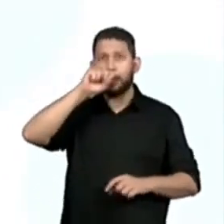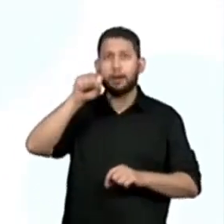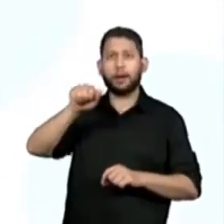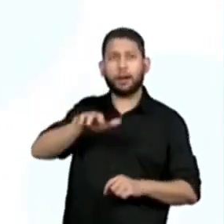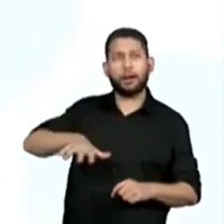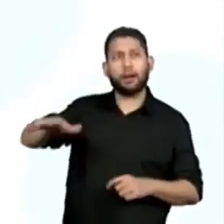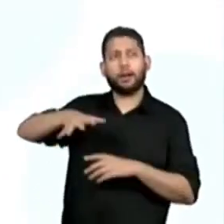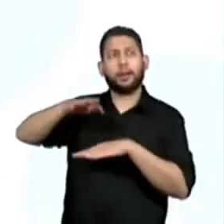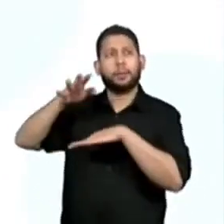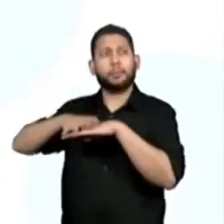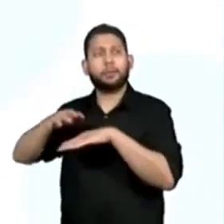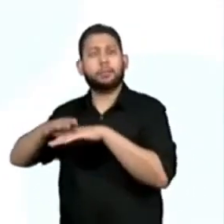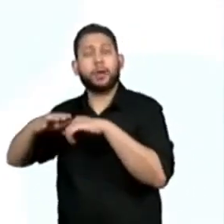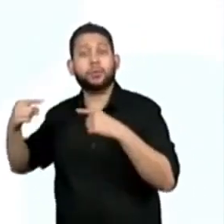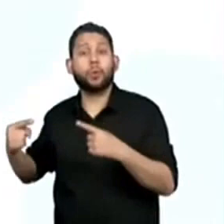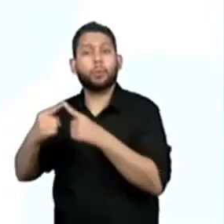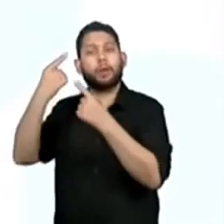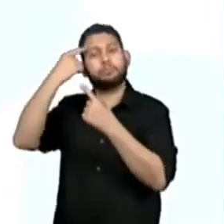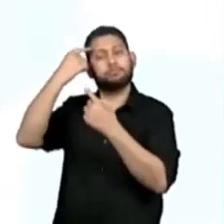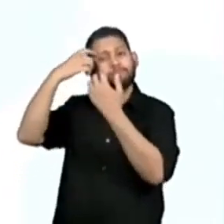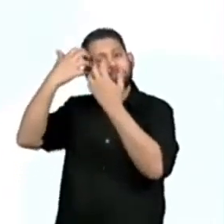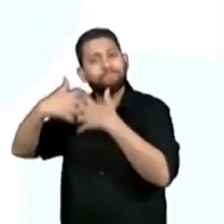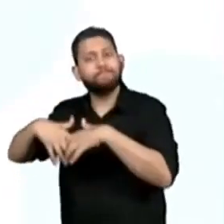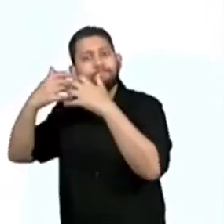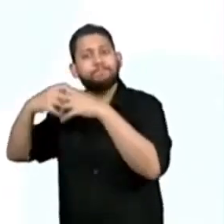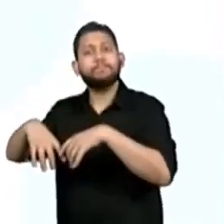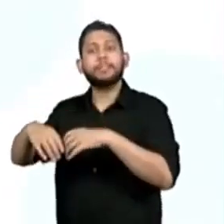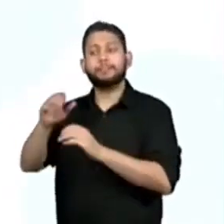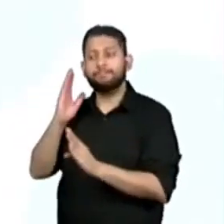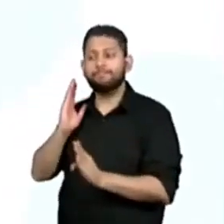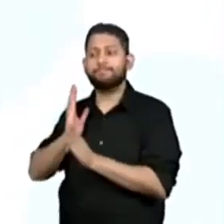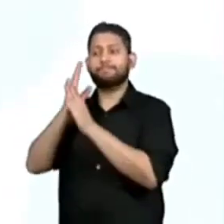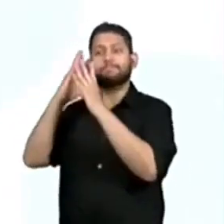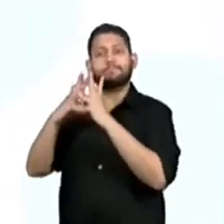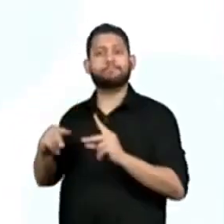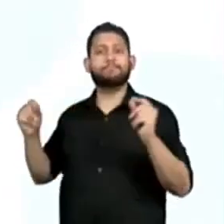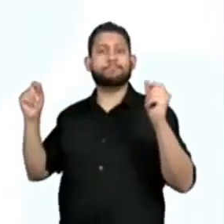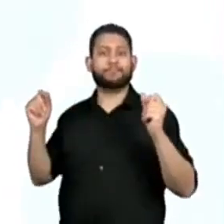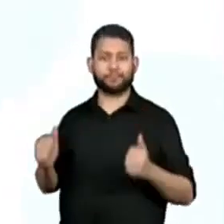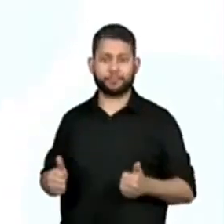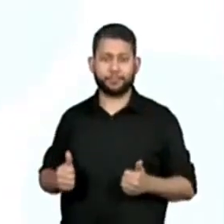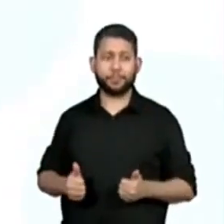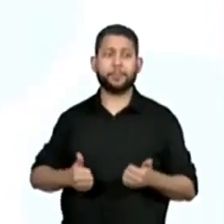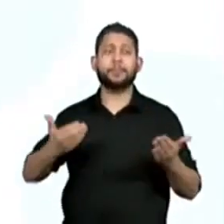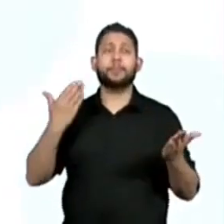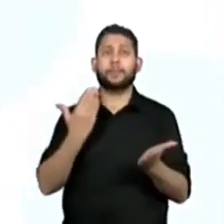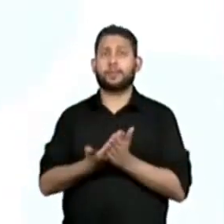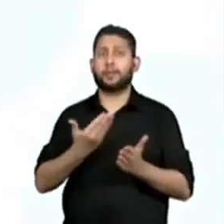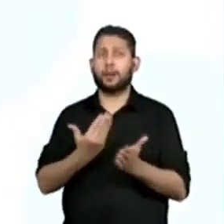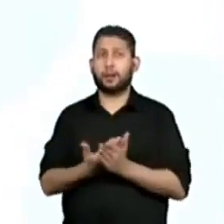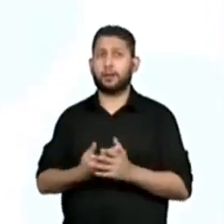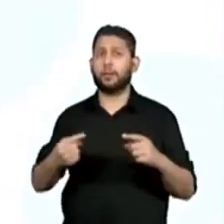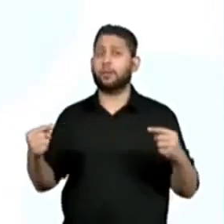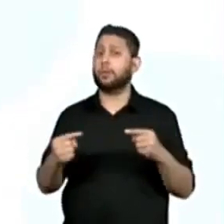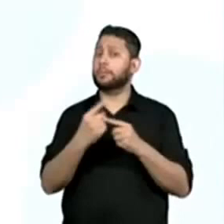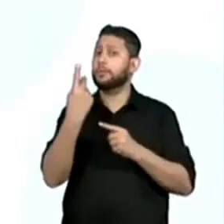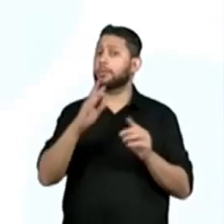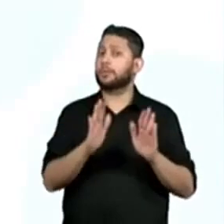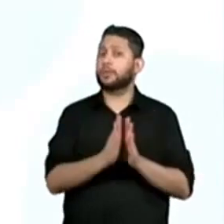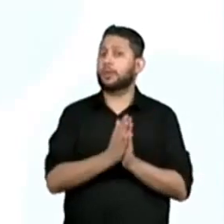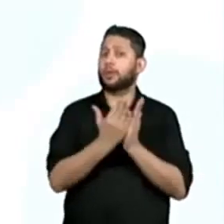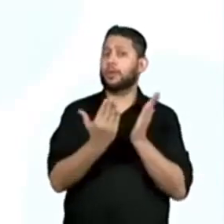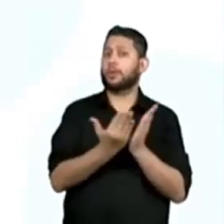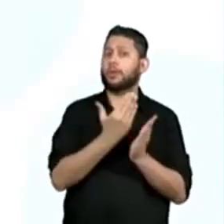matemáticos na resolução de problemas essa aula está no seu aprender e